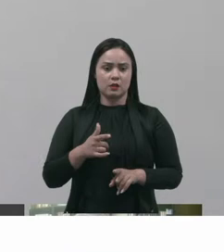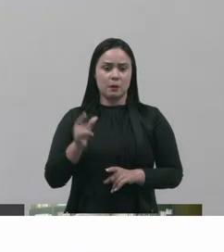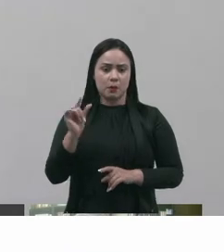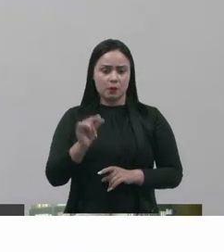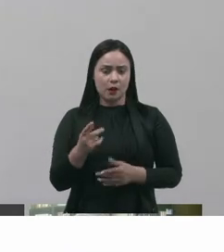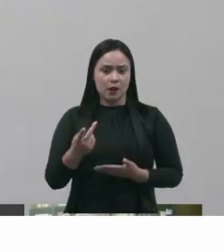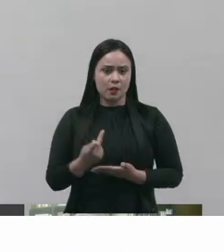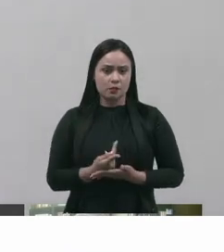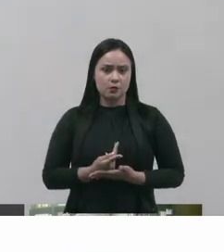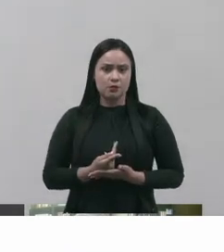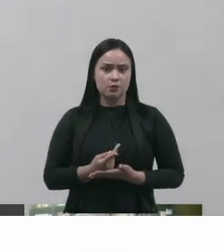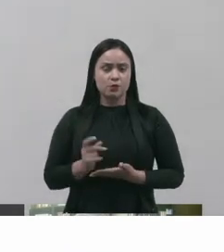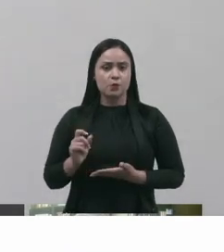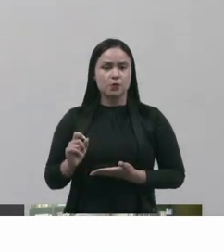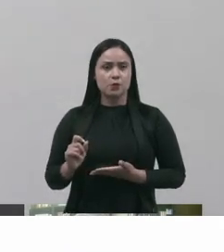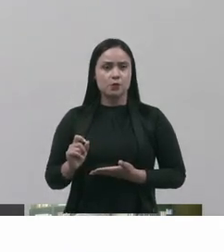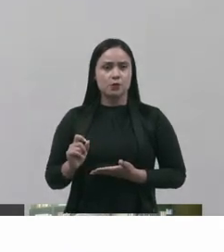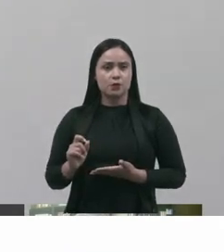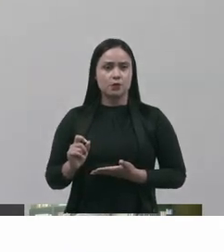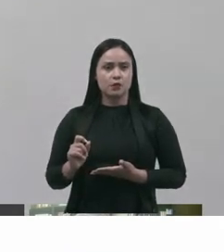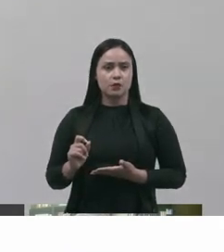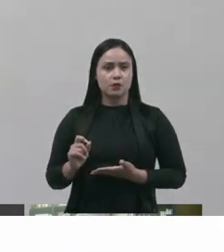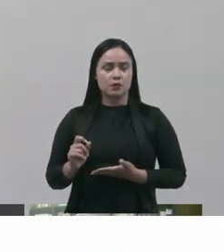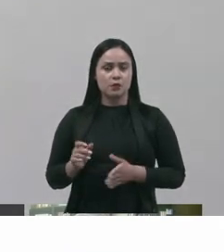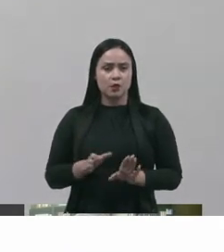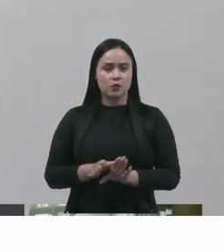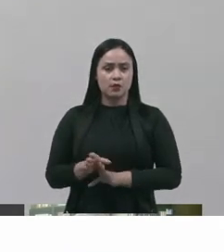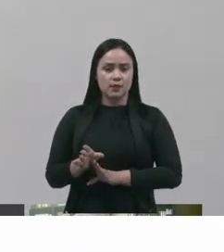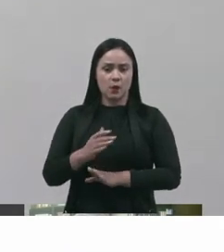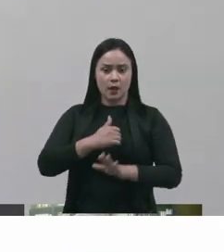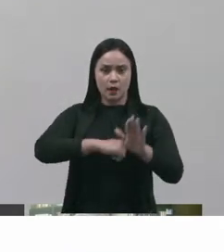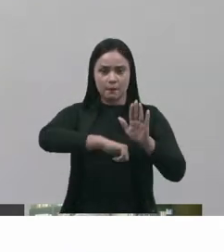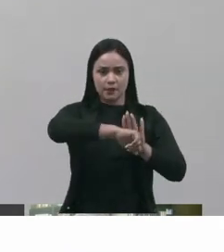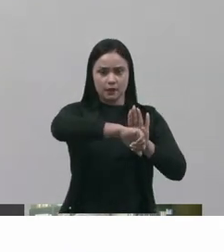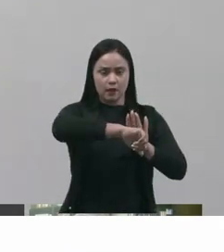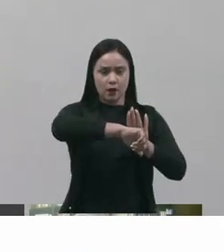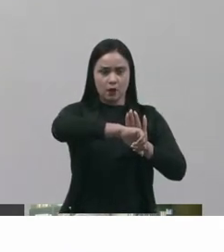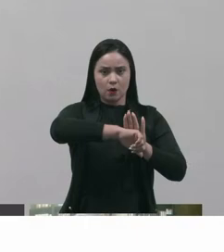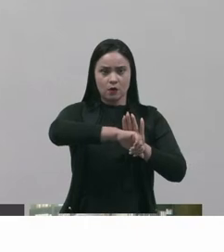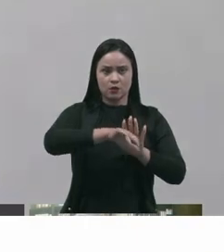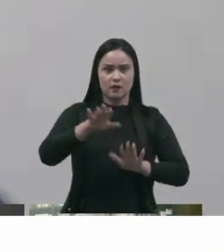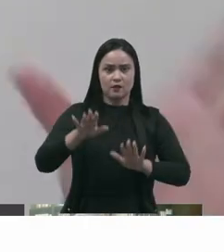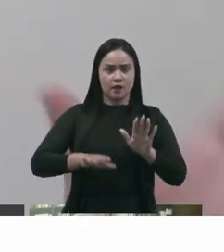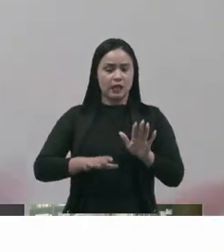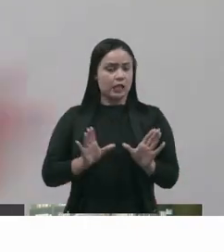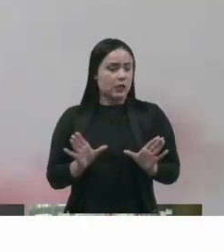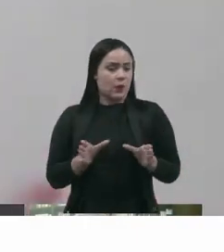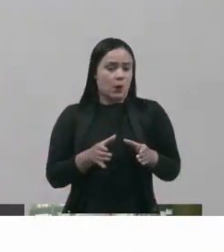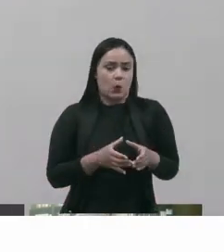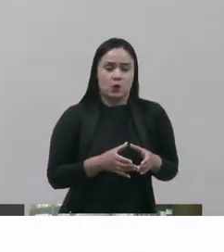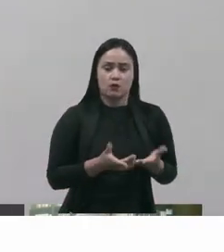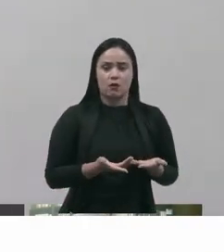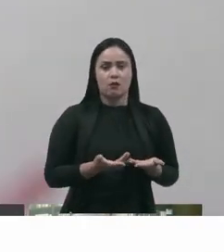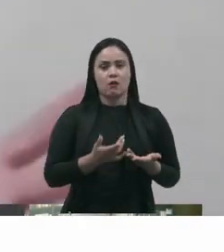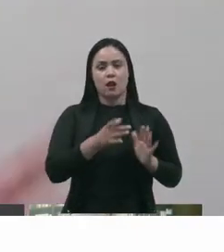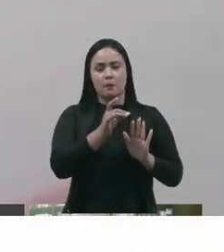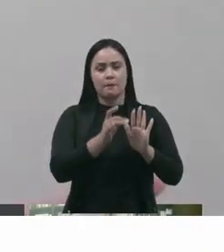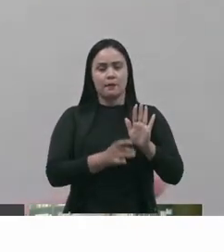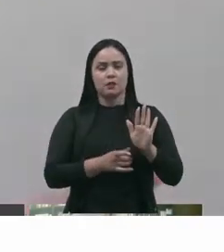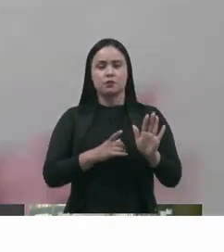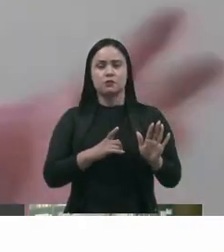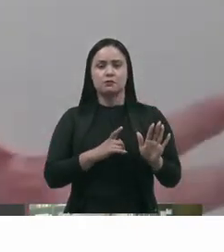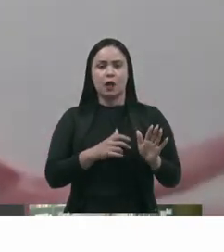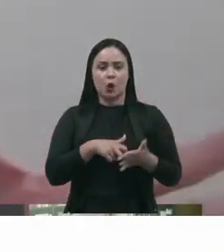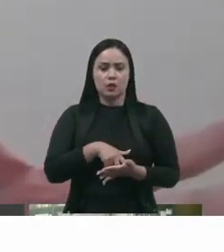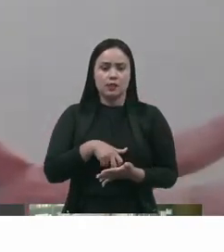os casos em que a instrução criminal eventualmente não reúna elementos suficientes para a